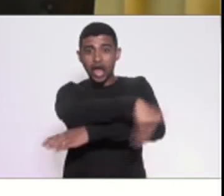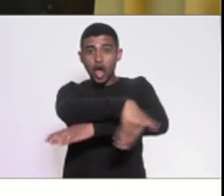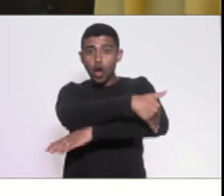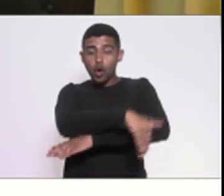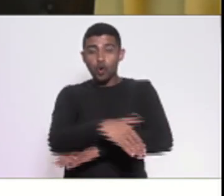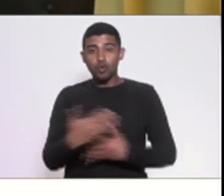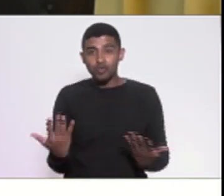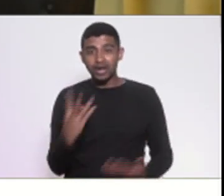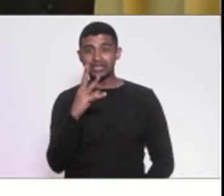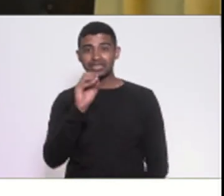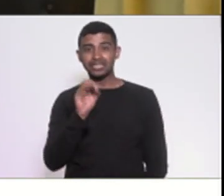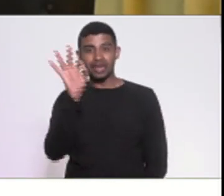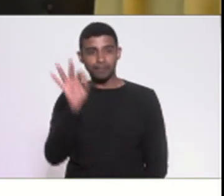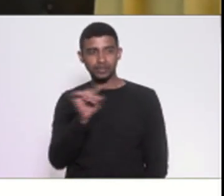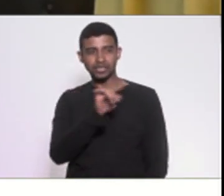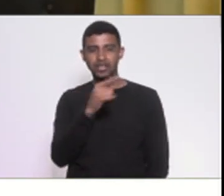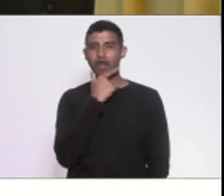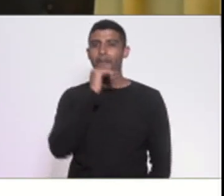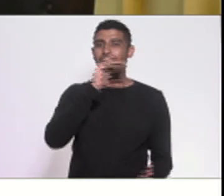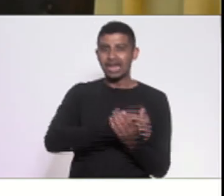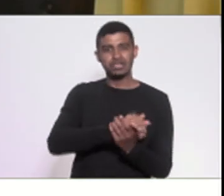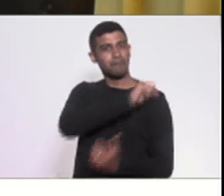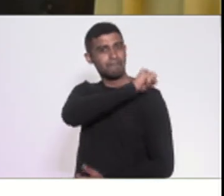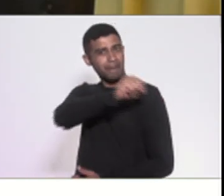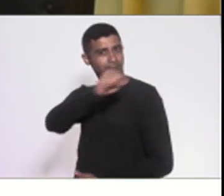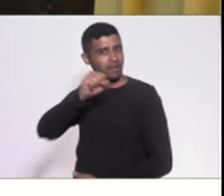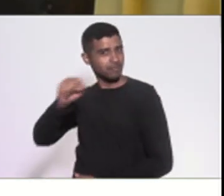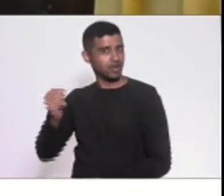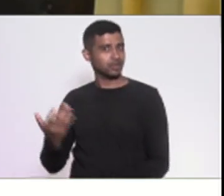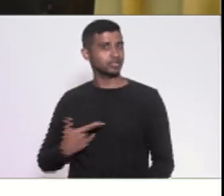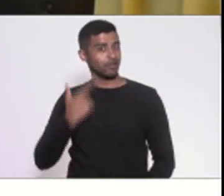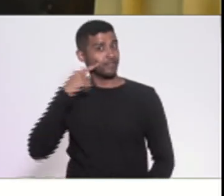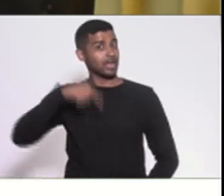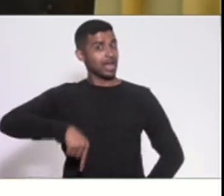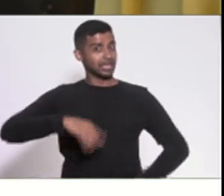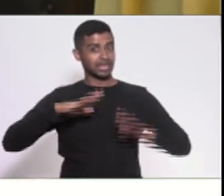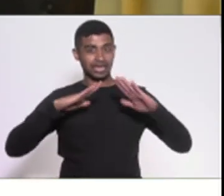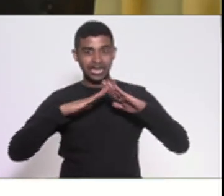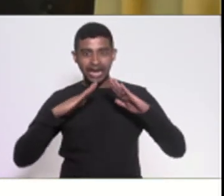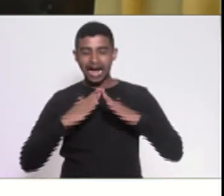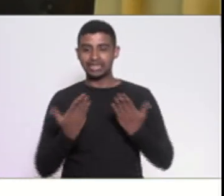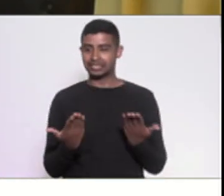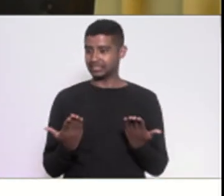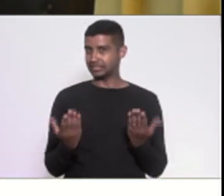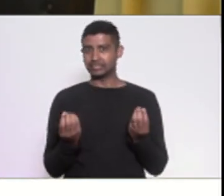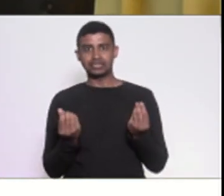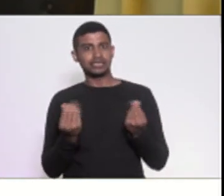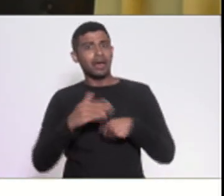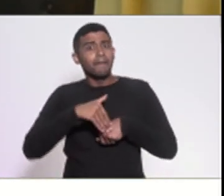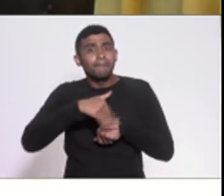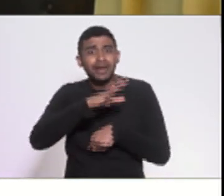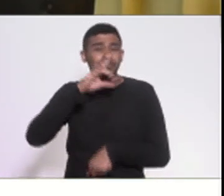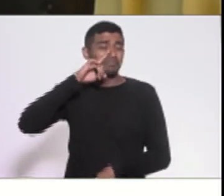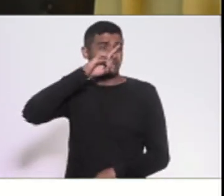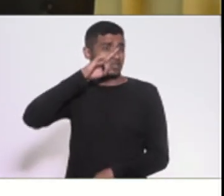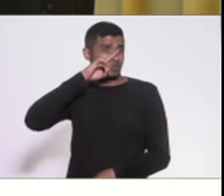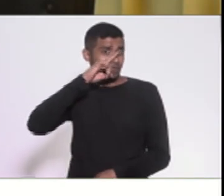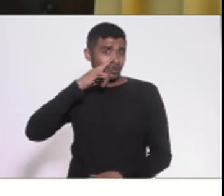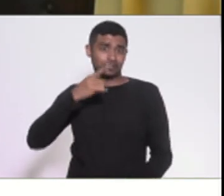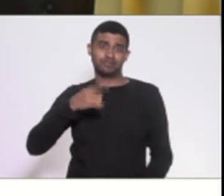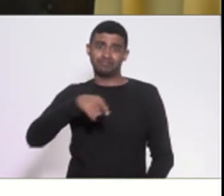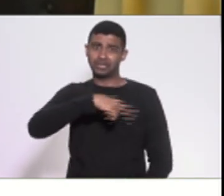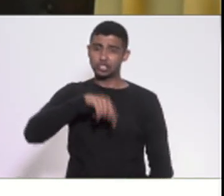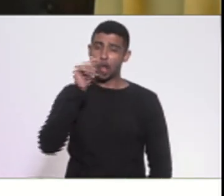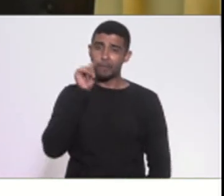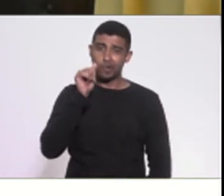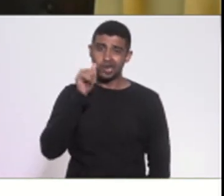foram mortas pelos atuais companheiros. Ou seja, a nossa casa, a nossa residência é o lugar mais perigoso para nós. E